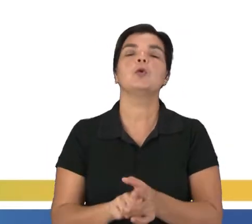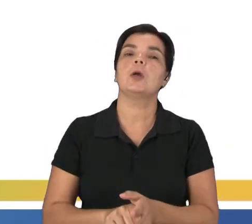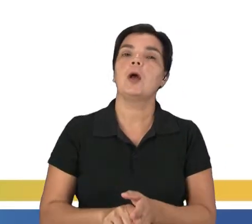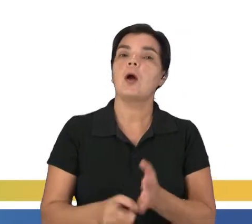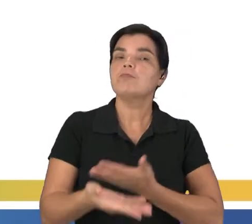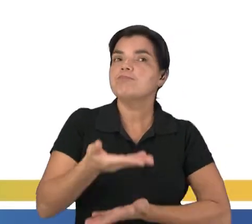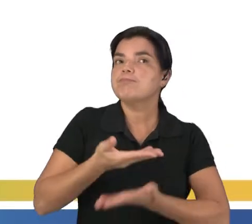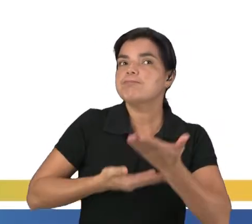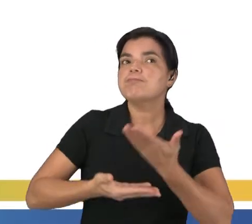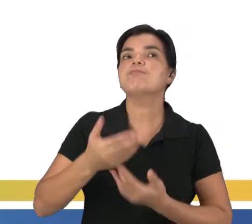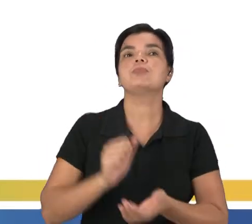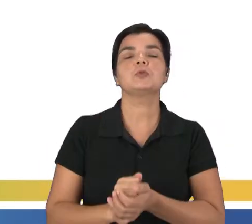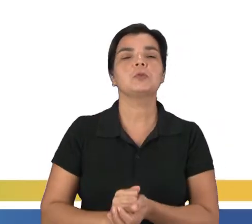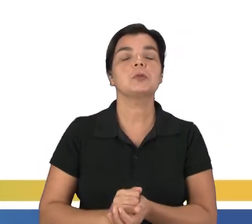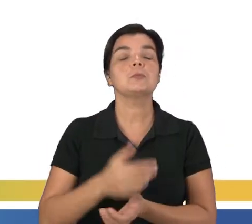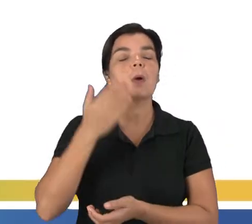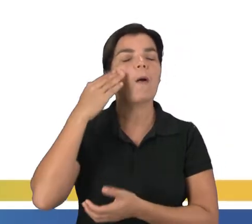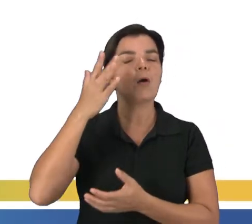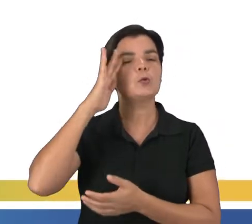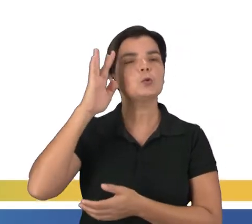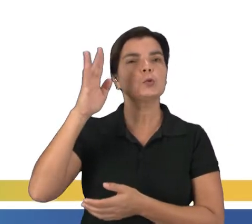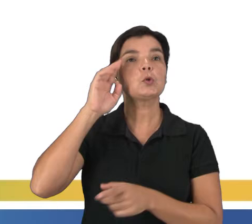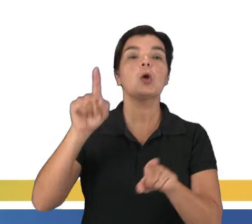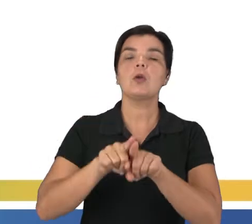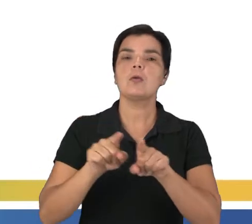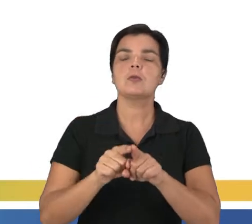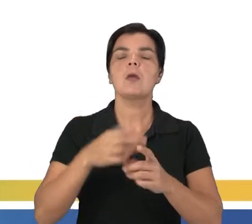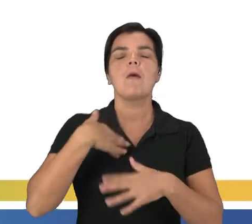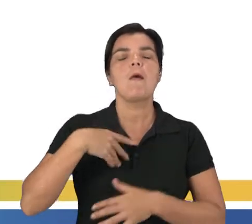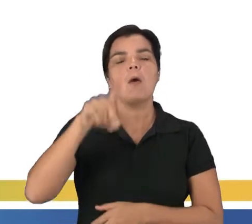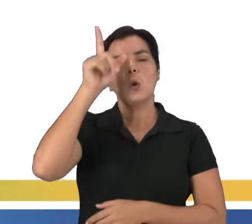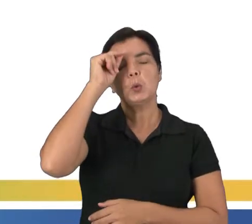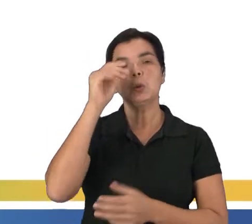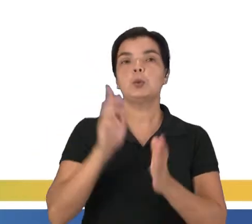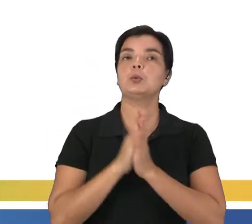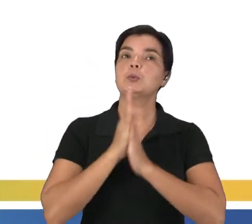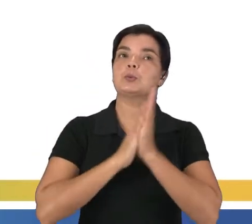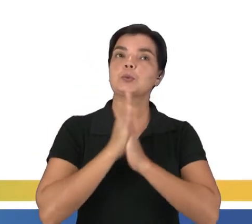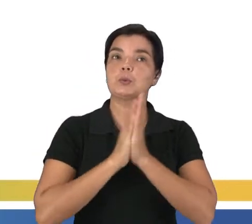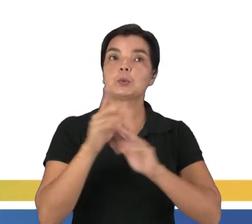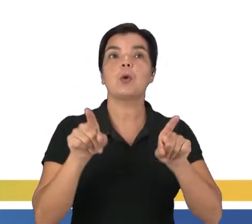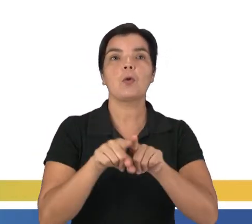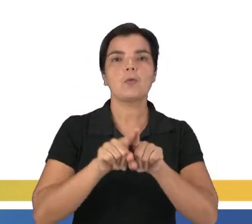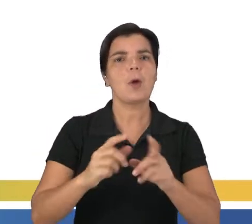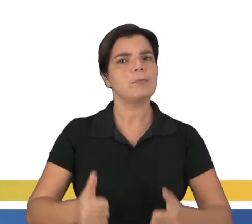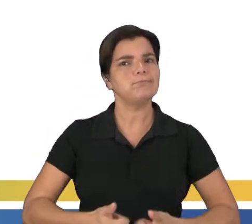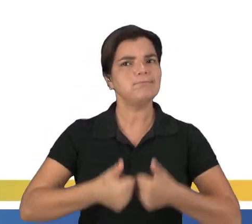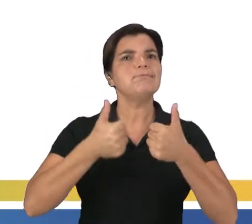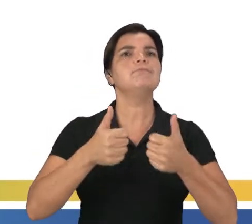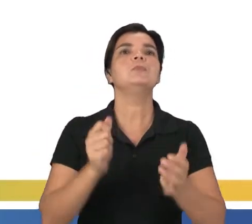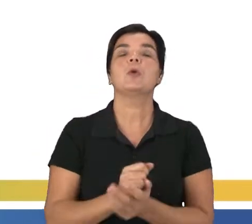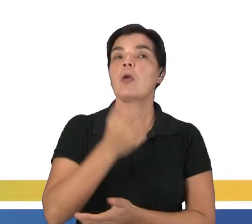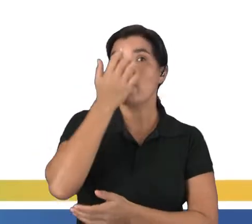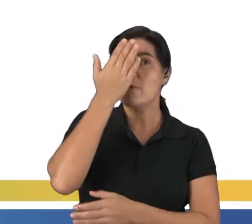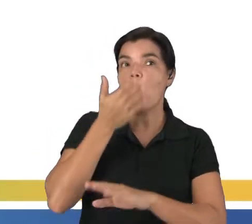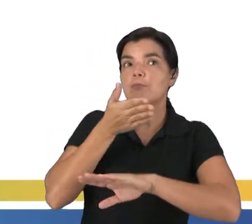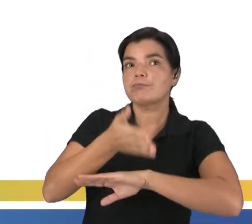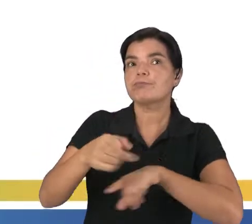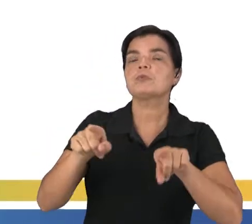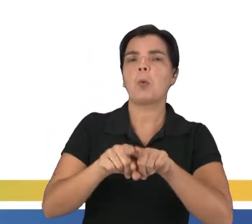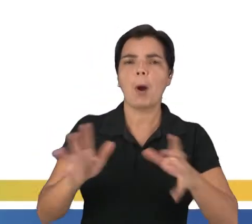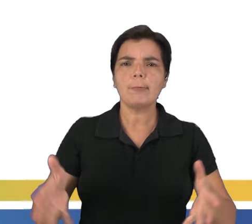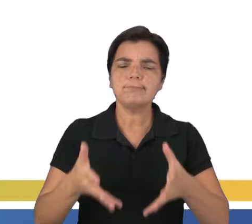motora, socialização, passatempo e alívio do estresse. Aí nós temos os pontos positivos, que ele é de fácil